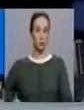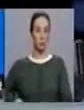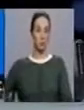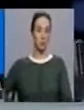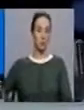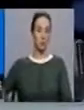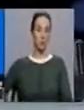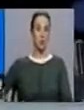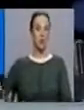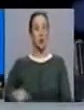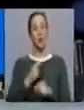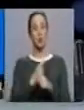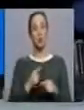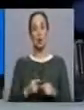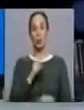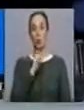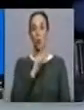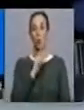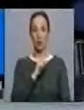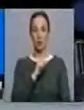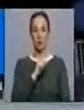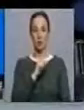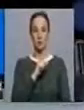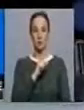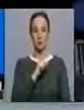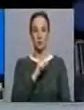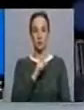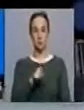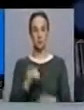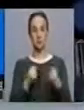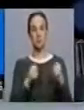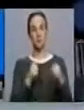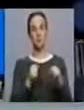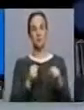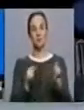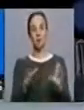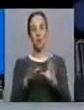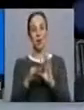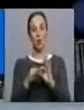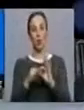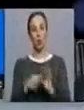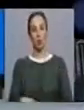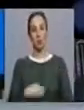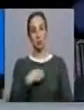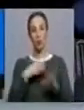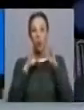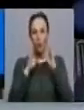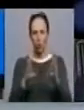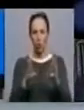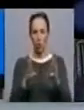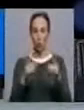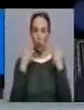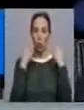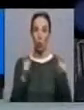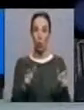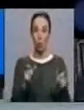que por que os podem canalizar esta é encerrada era um sentido do foco de vigilância